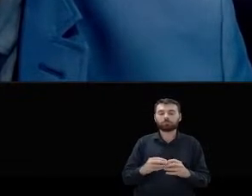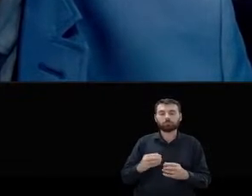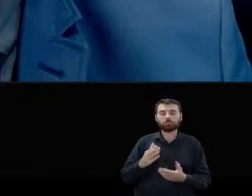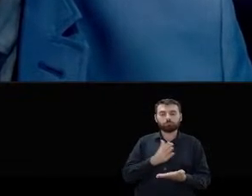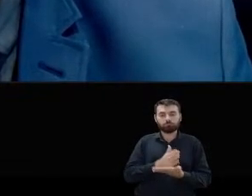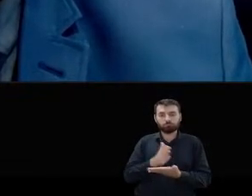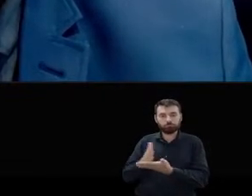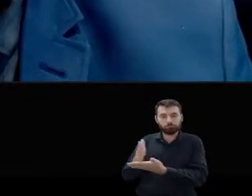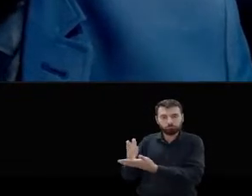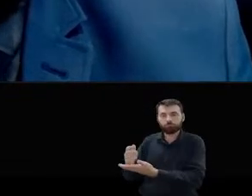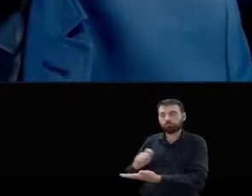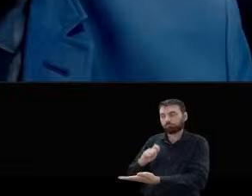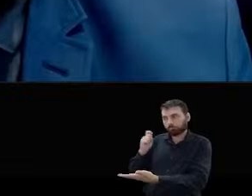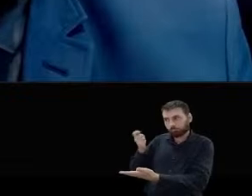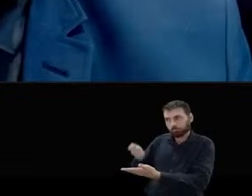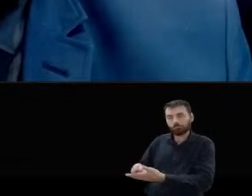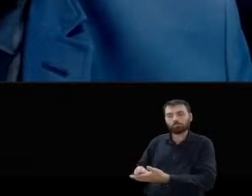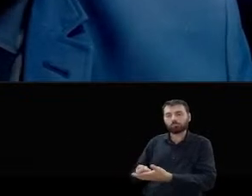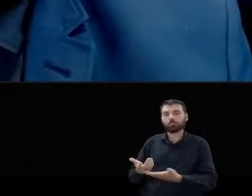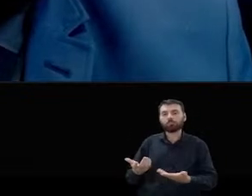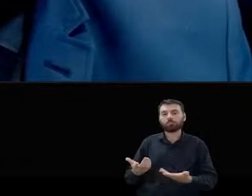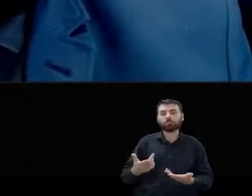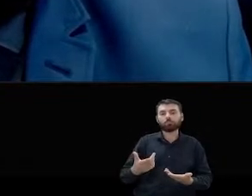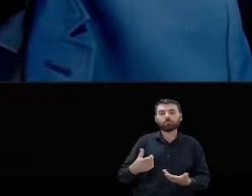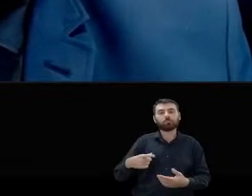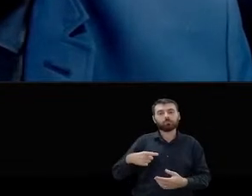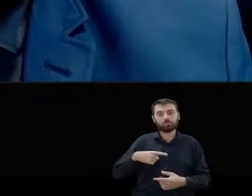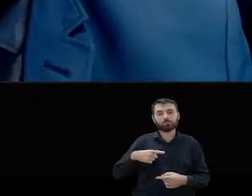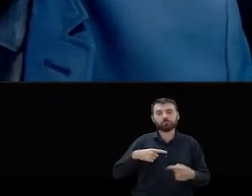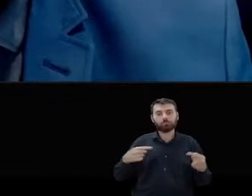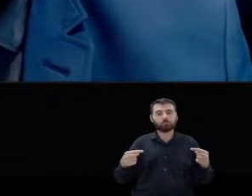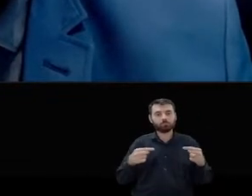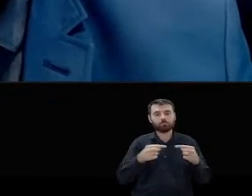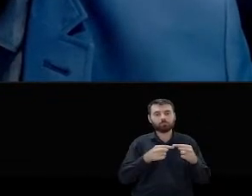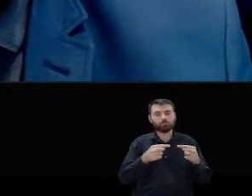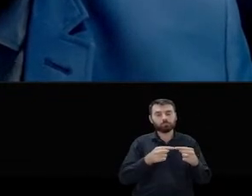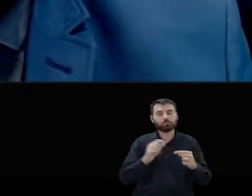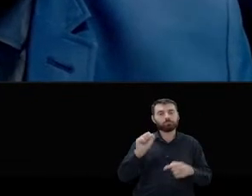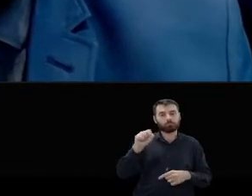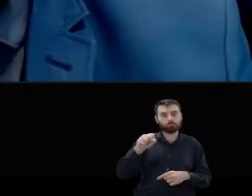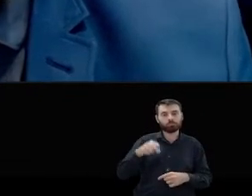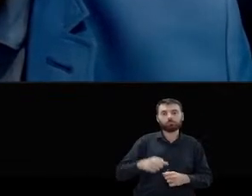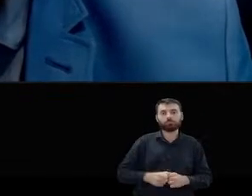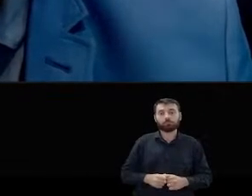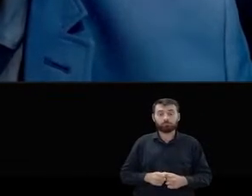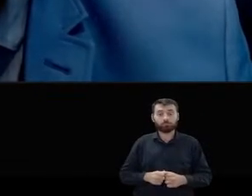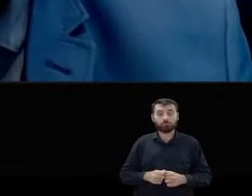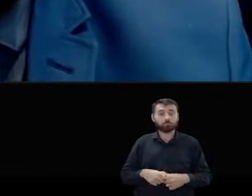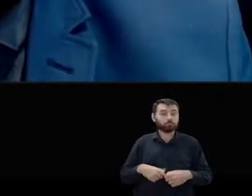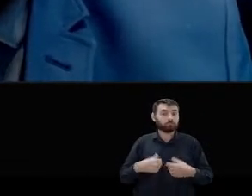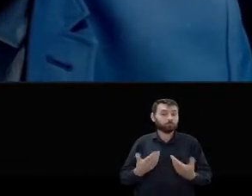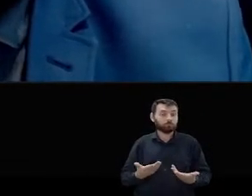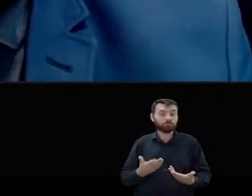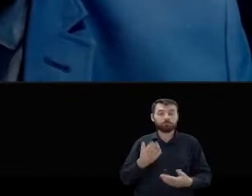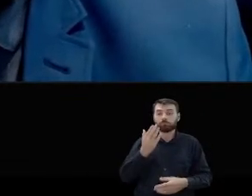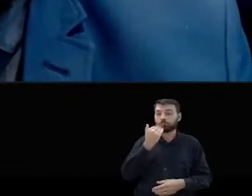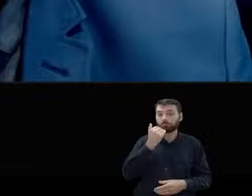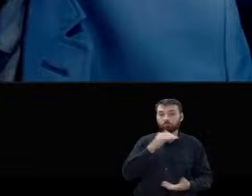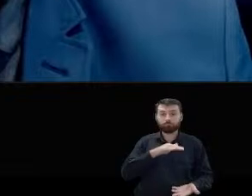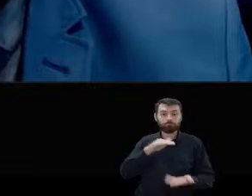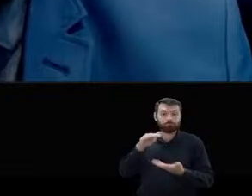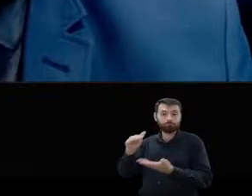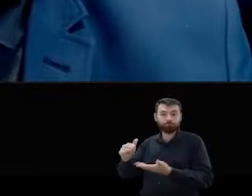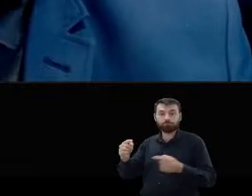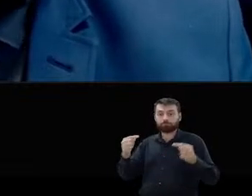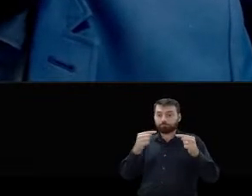né, os reflexos em si, eles refletem no cálculo do FGTS. Então, incorporando-se o auxílio alimentação nessas verbas